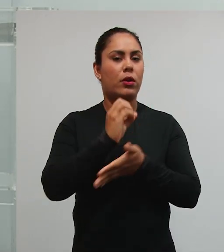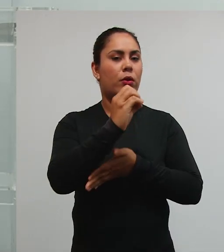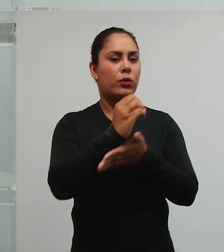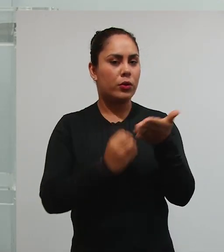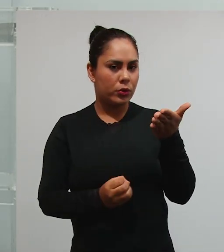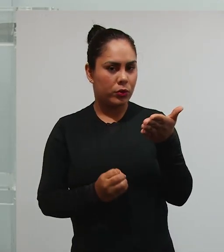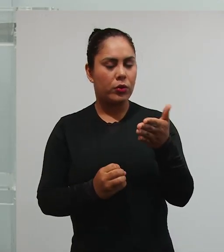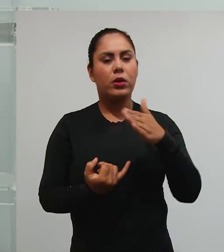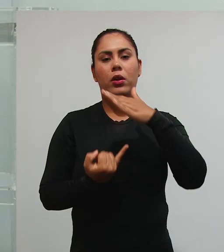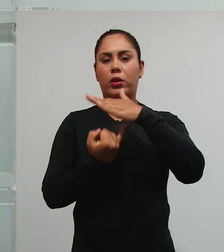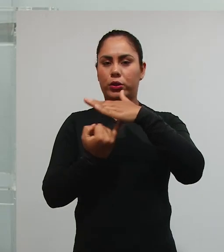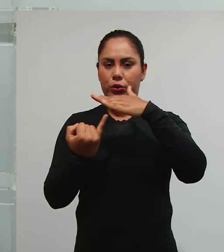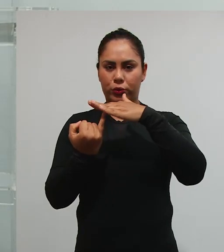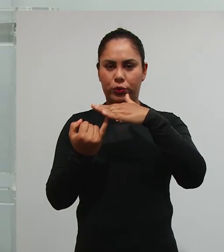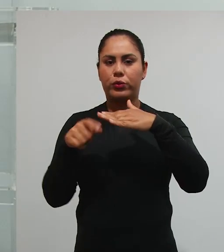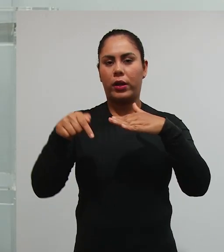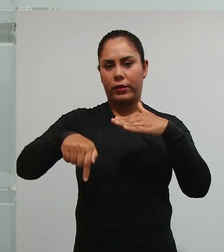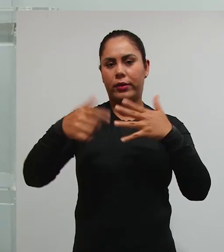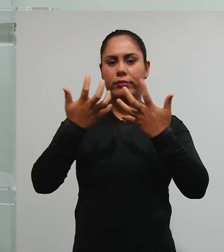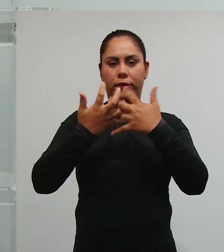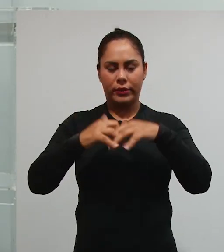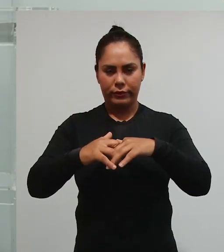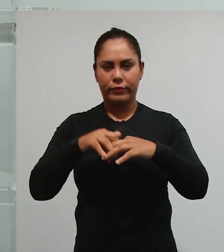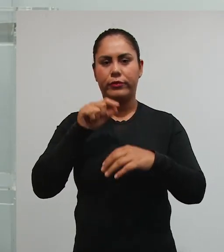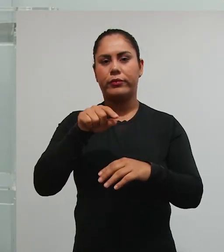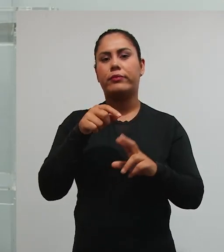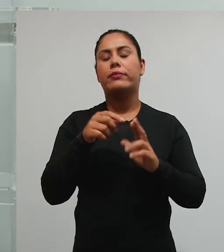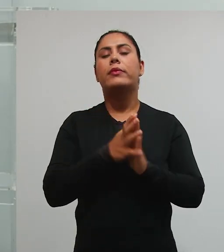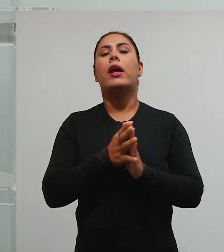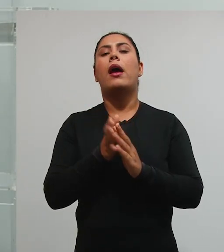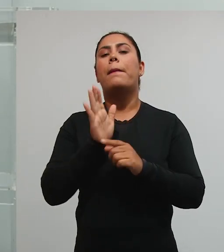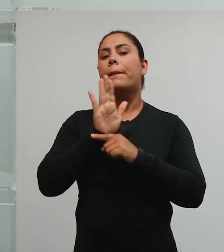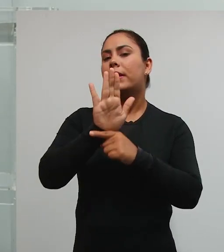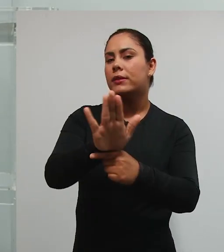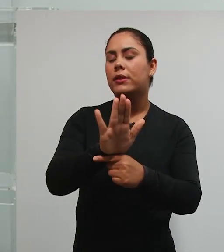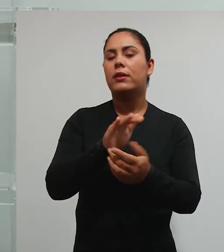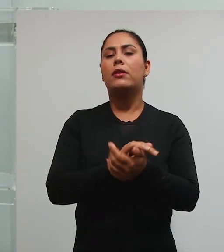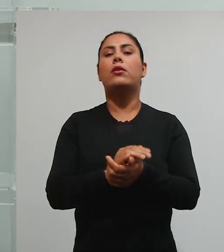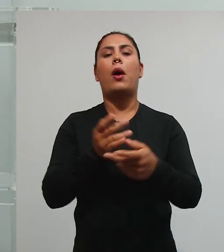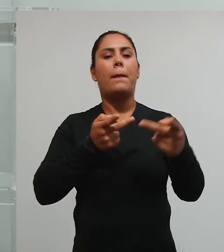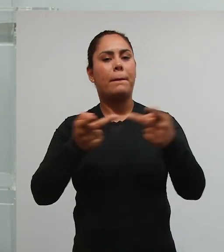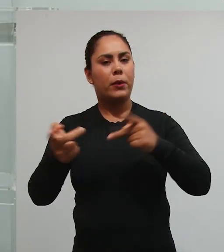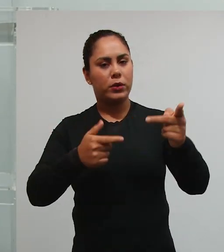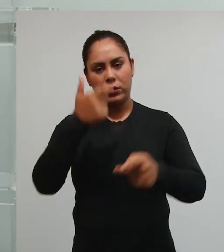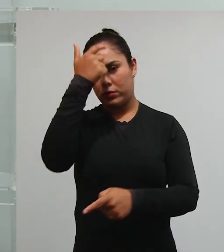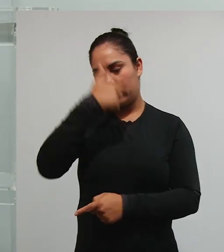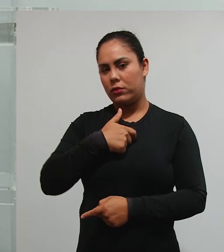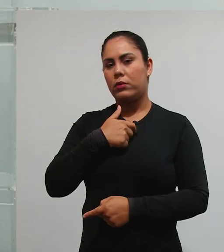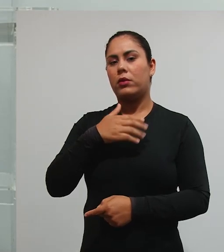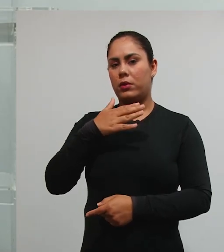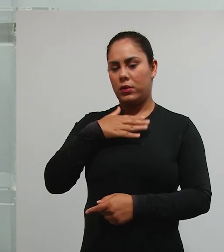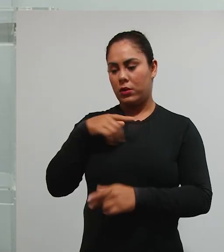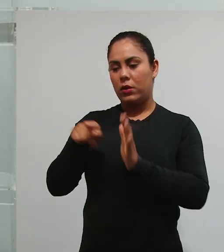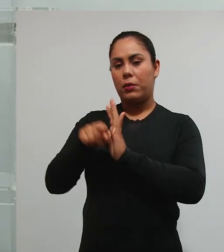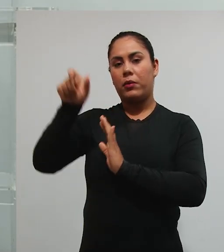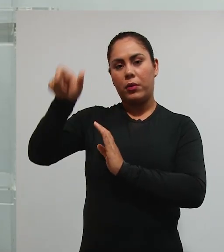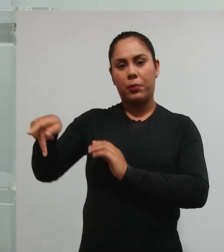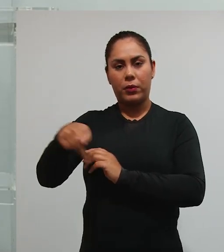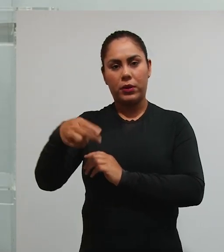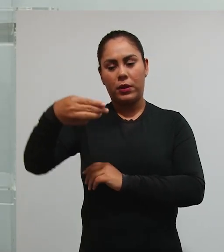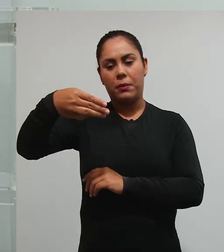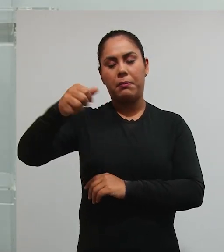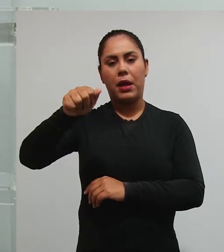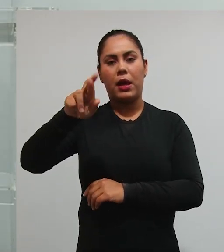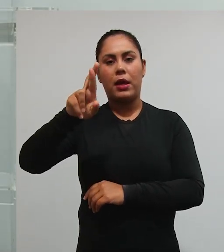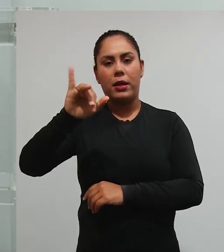um ofício do Instituto Federal apresentando o projeto sob a articulação minha e da professora, aliás, sobre a articulação